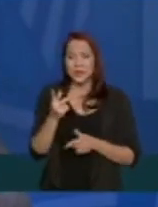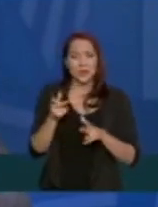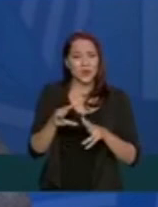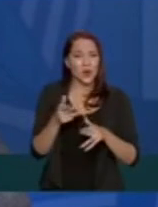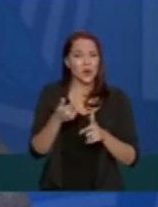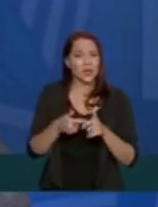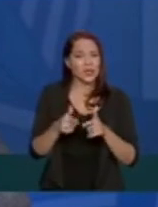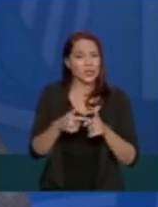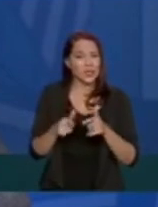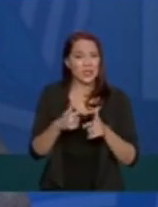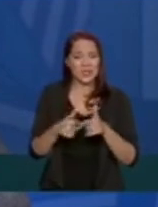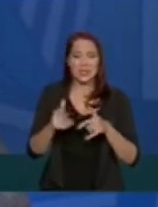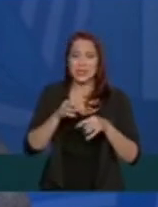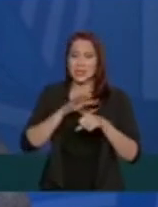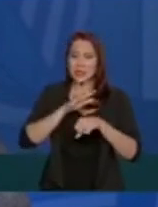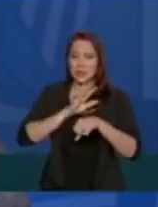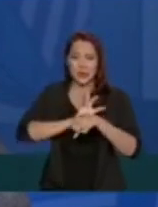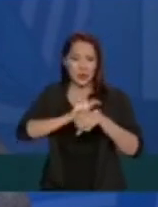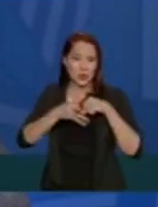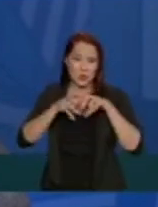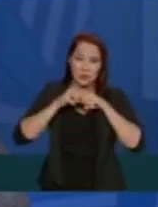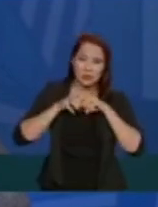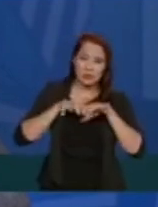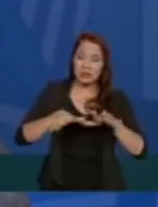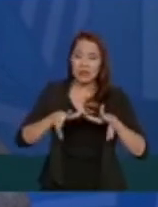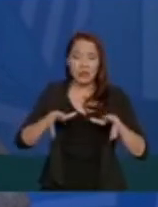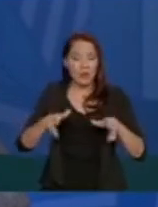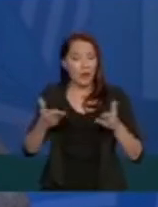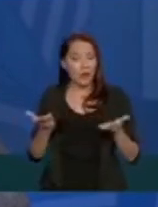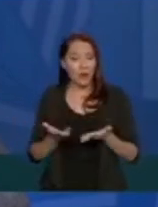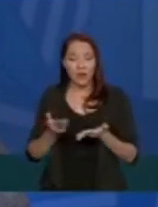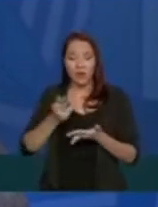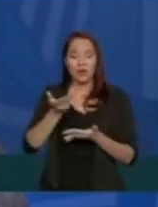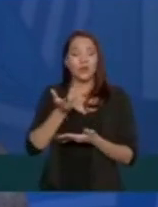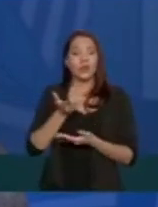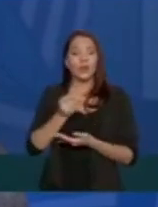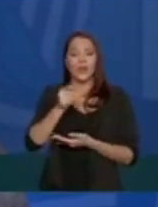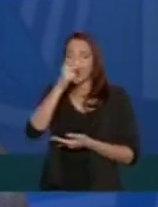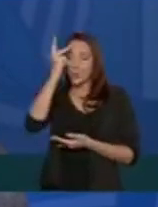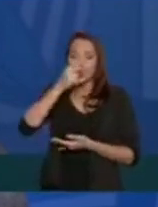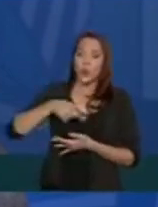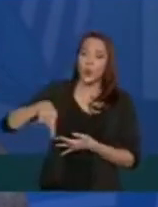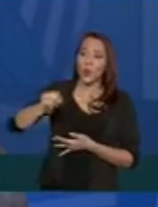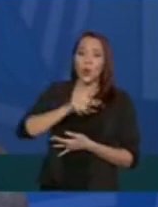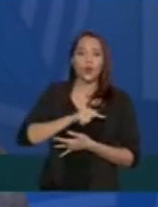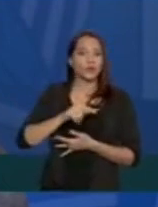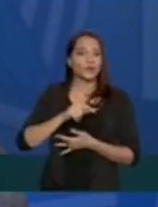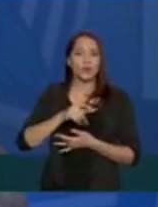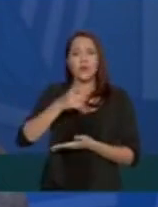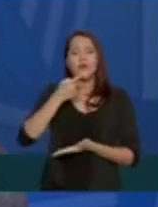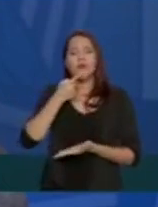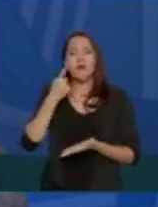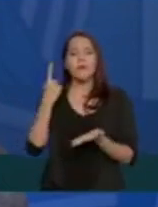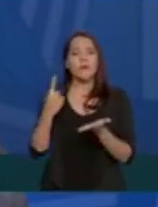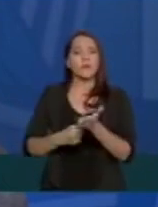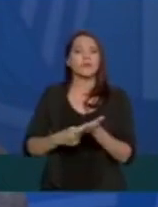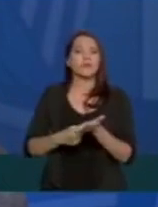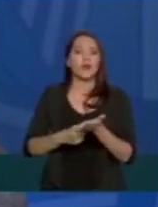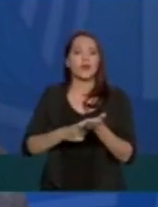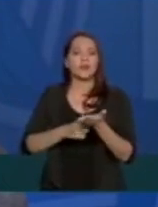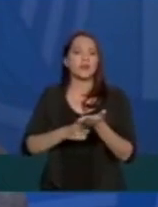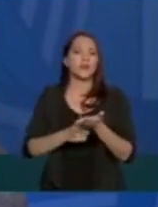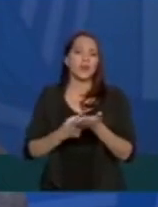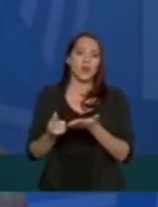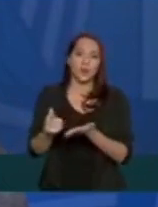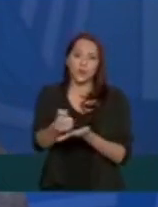crise de pandemia desta natureza, todos estejamos compromissados com a boa aplicação